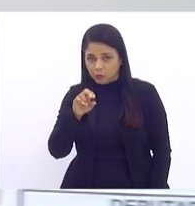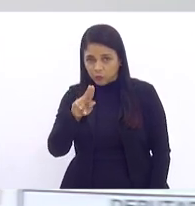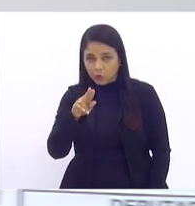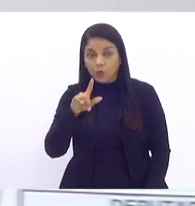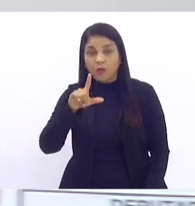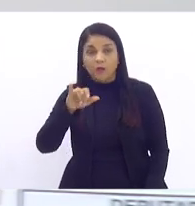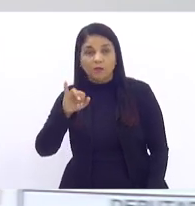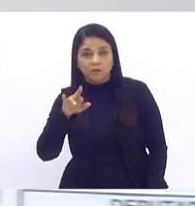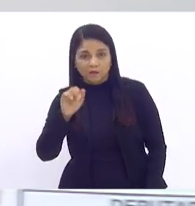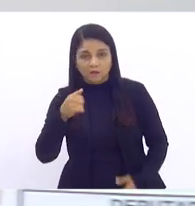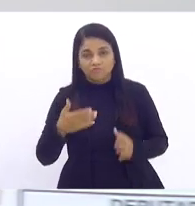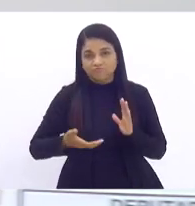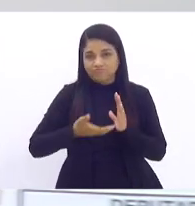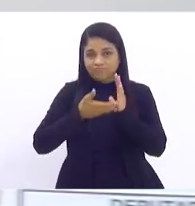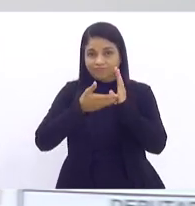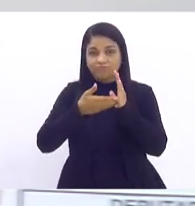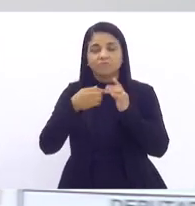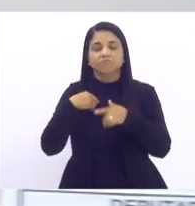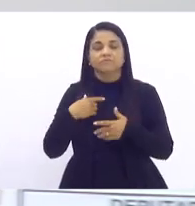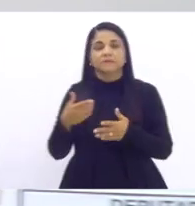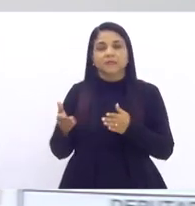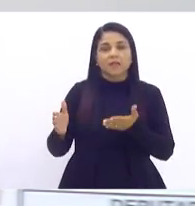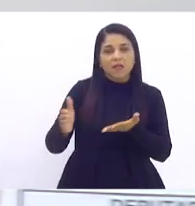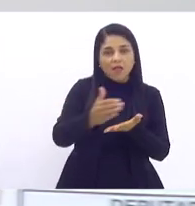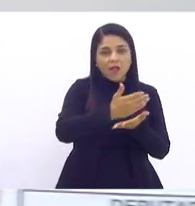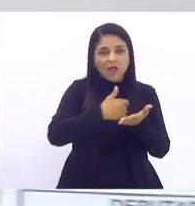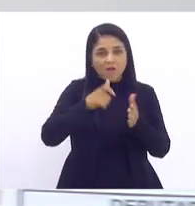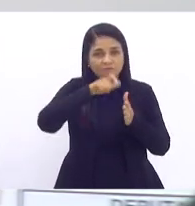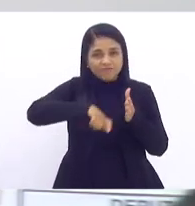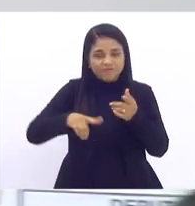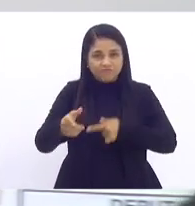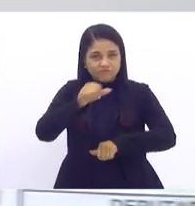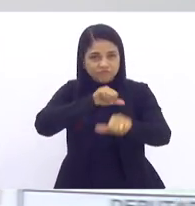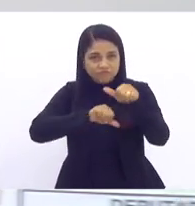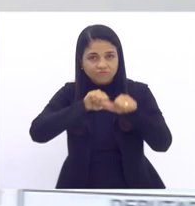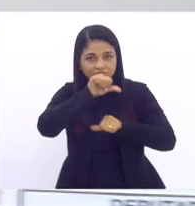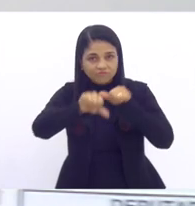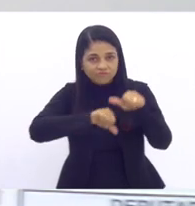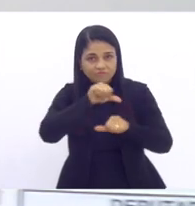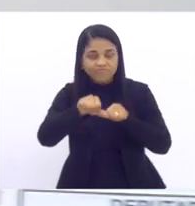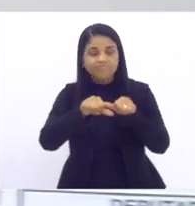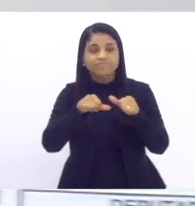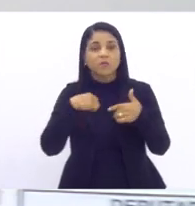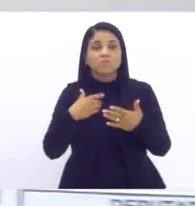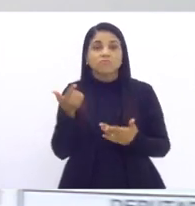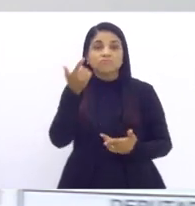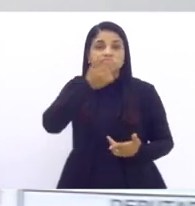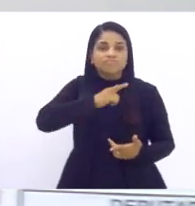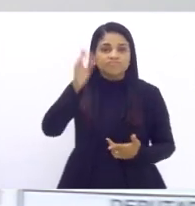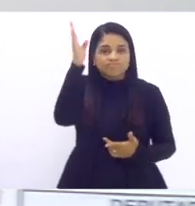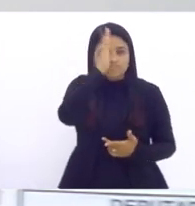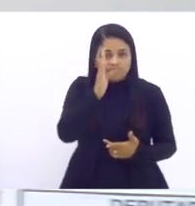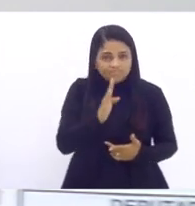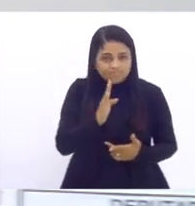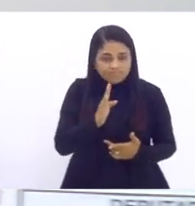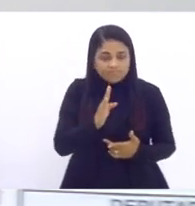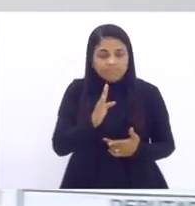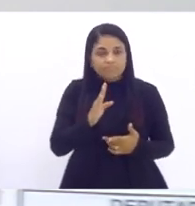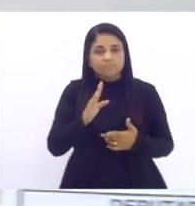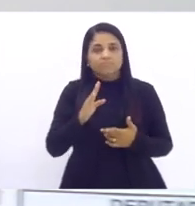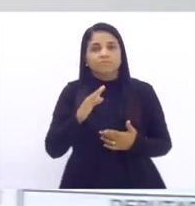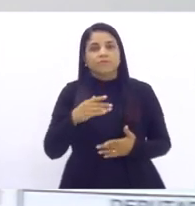na condução da reforma tributária consertamos um dos piores gargados do Brasil que é a carga tributária